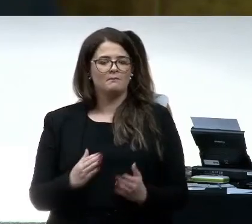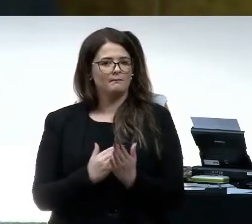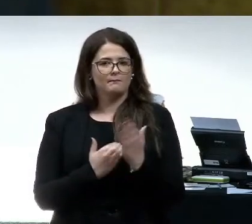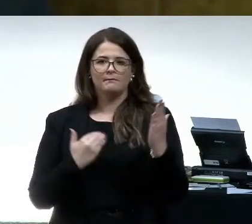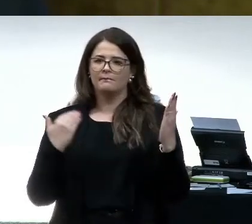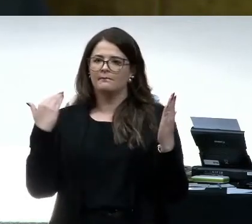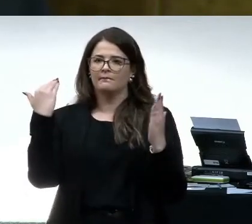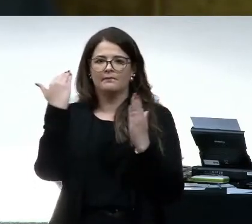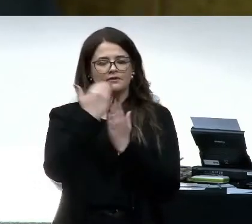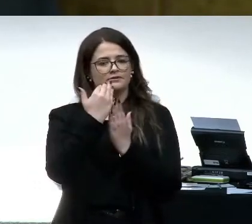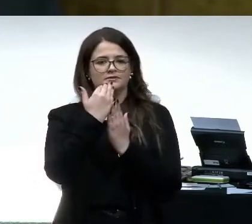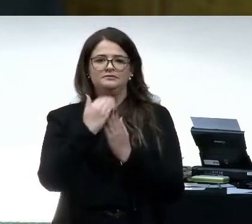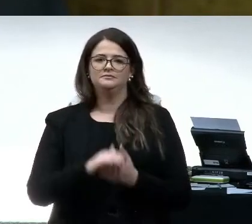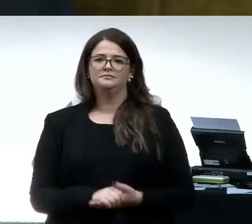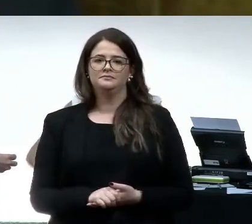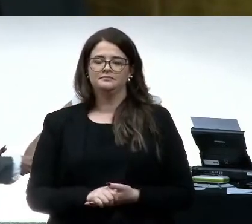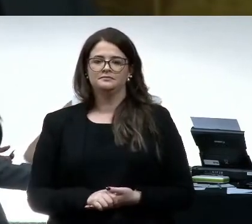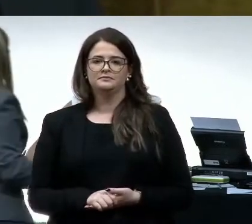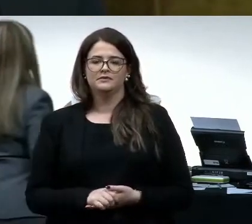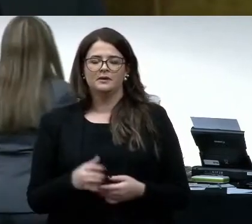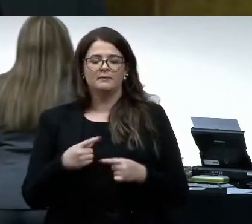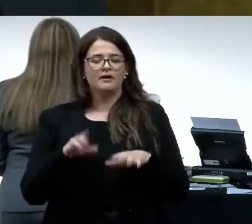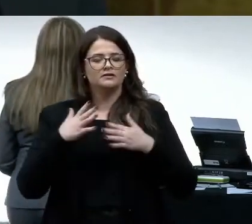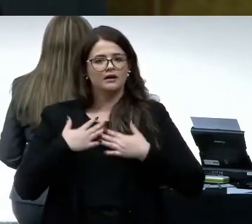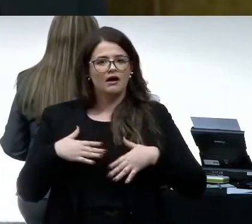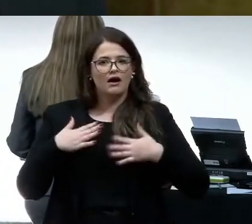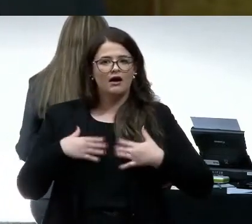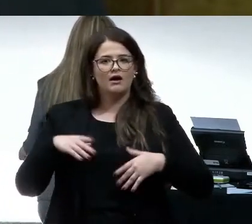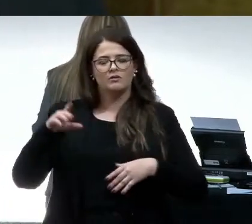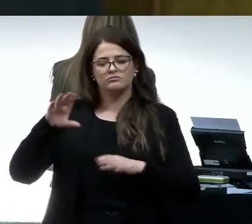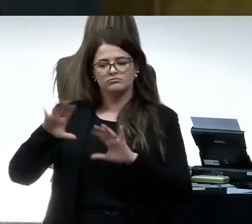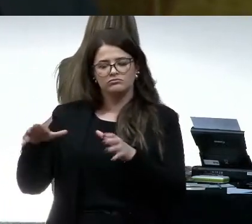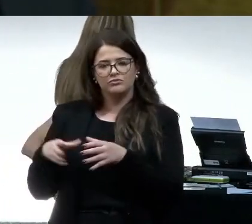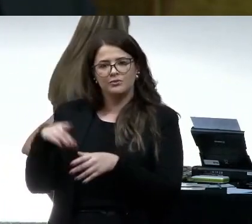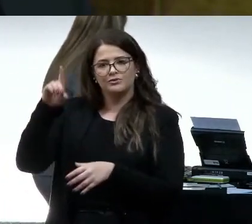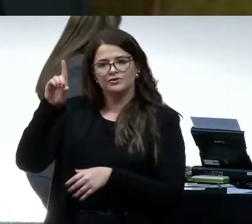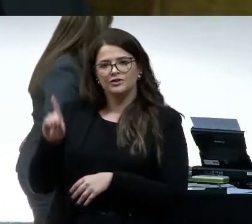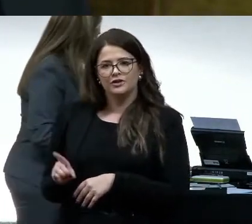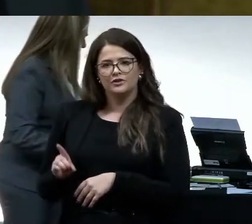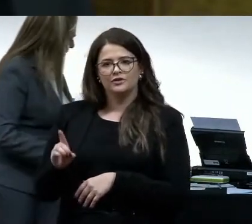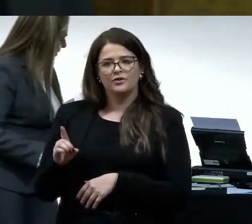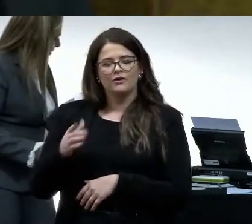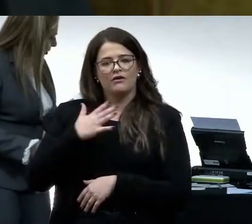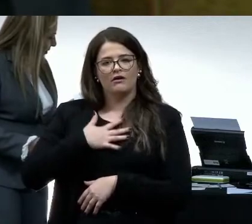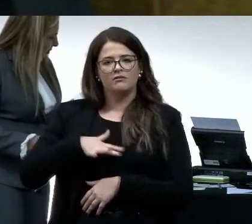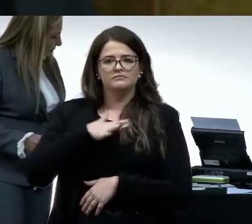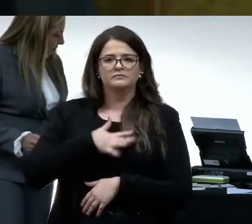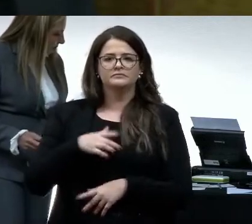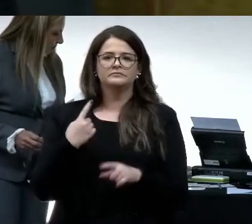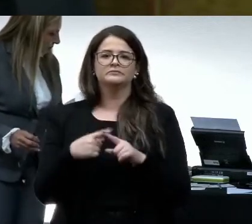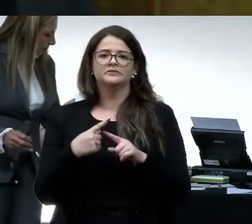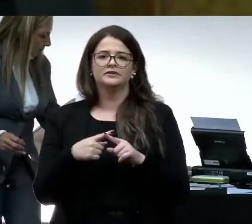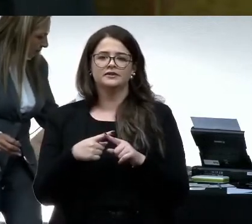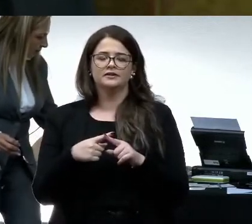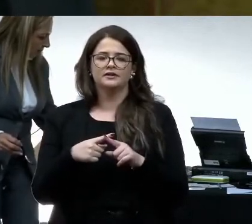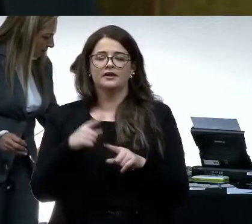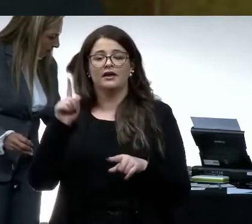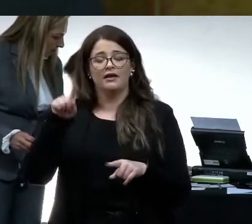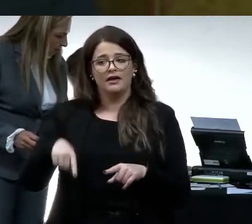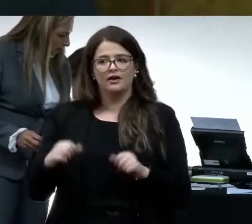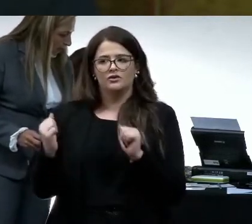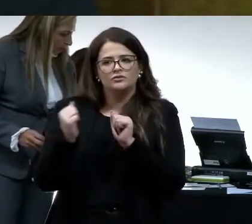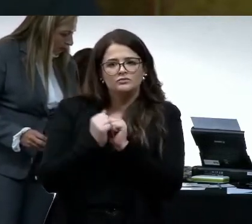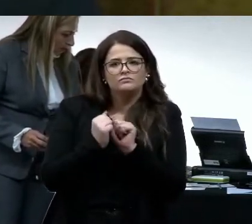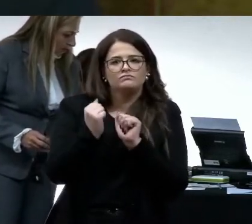exponencialmente aumenta. Mas a tranquilidade dessa diretoria repousa na companhia de